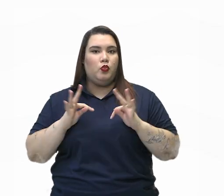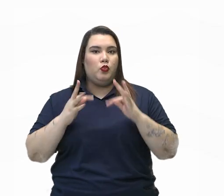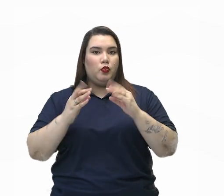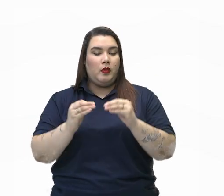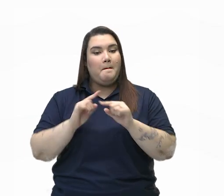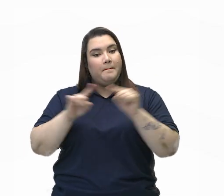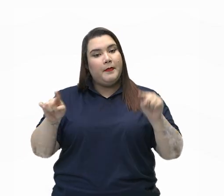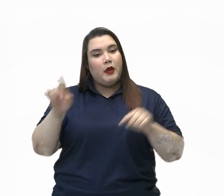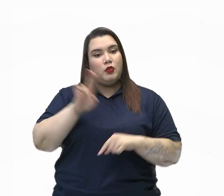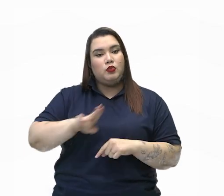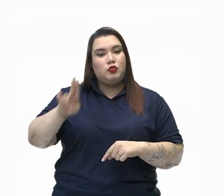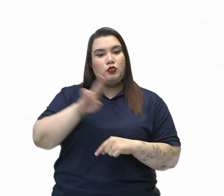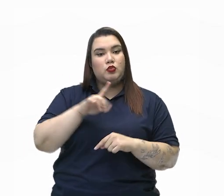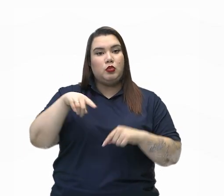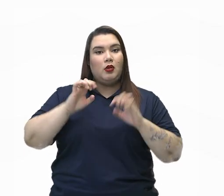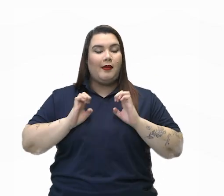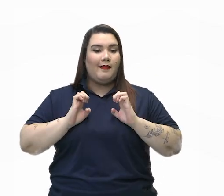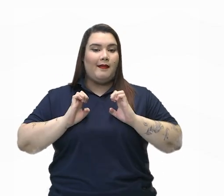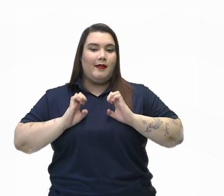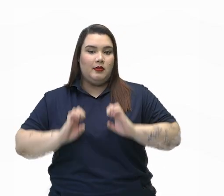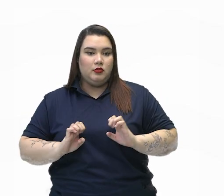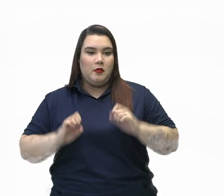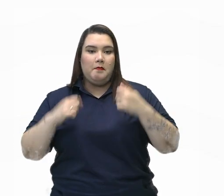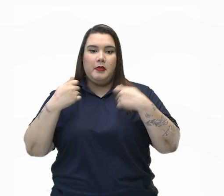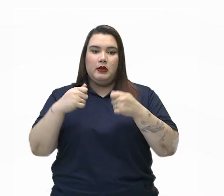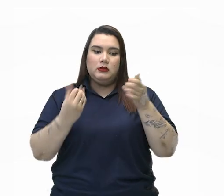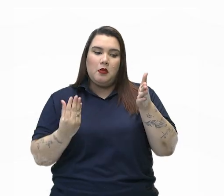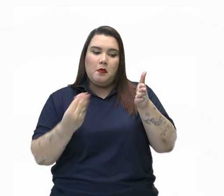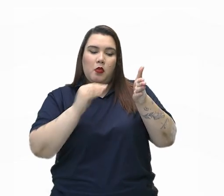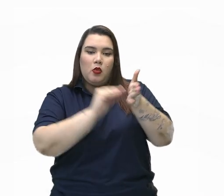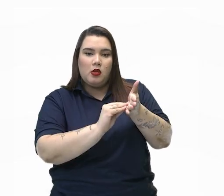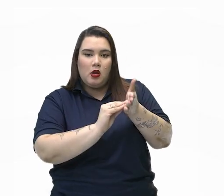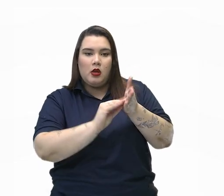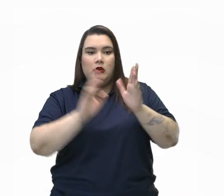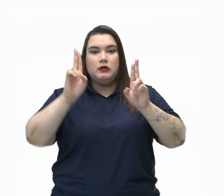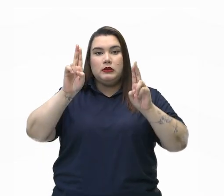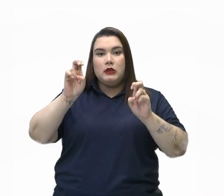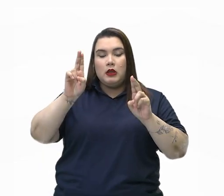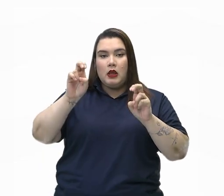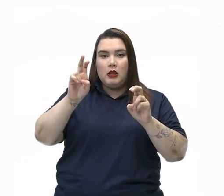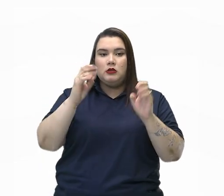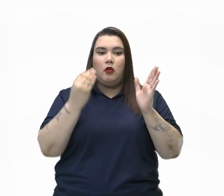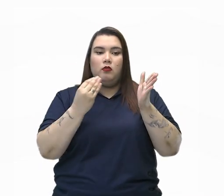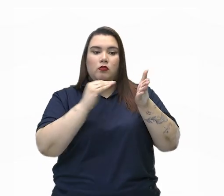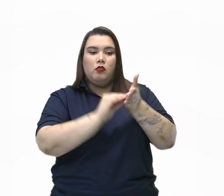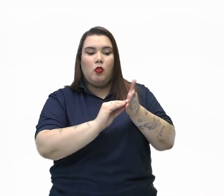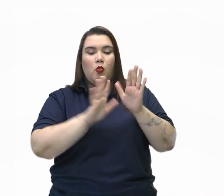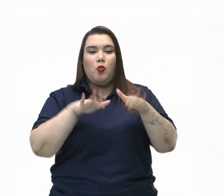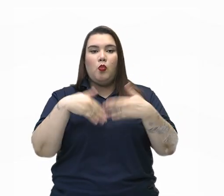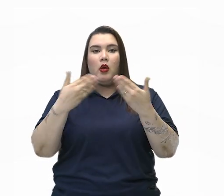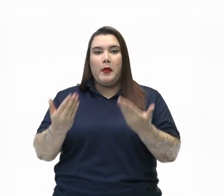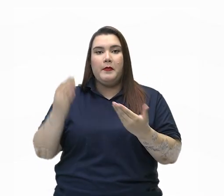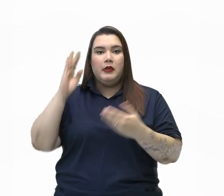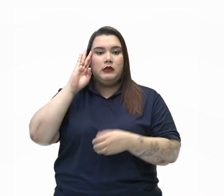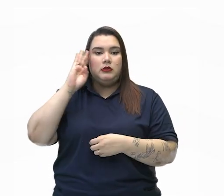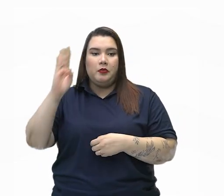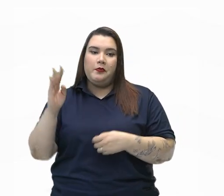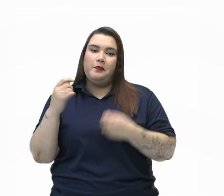ética, onde nós devemos sempre dar o crédito, citar as fontes, afinal, deve ser